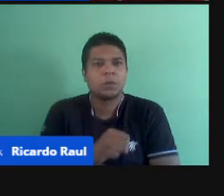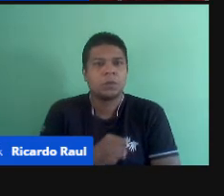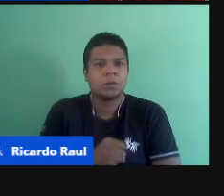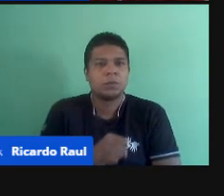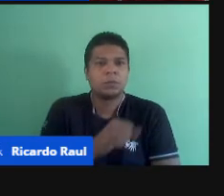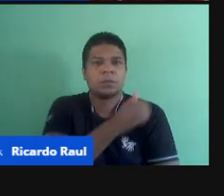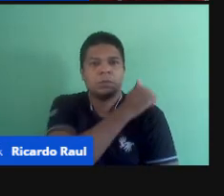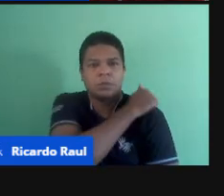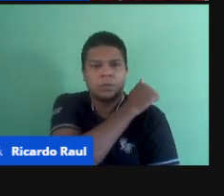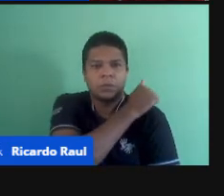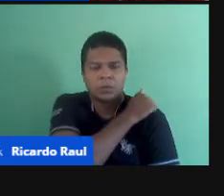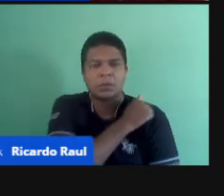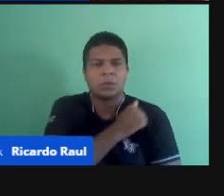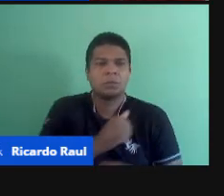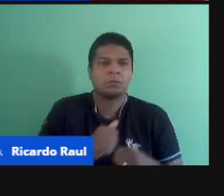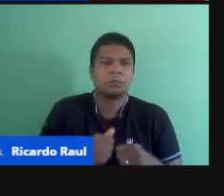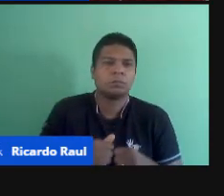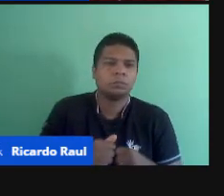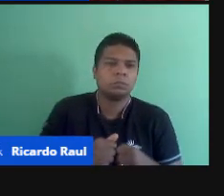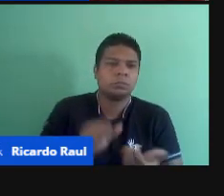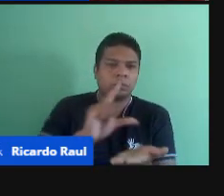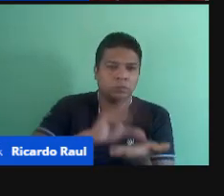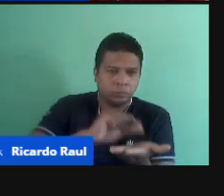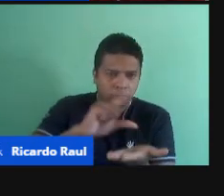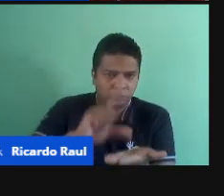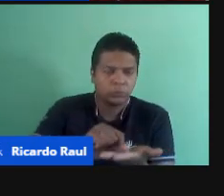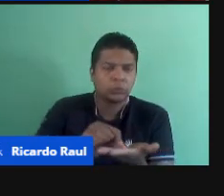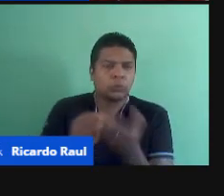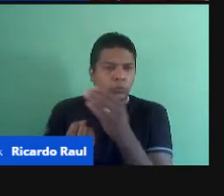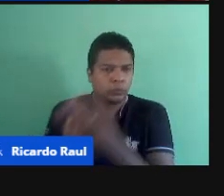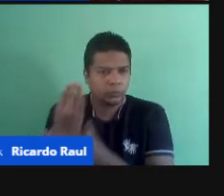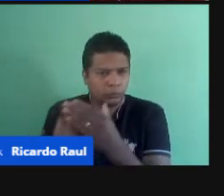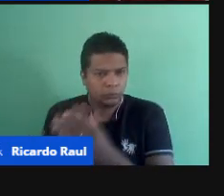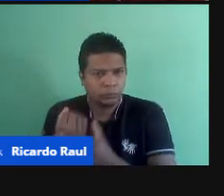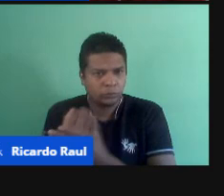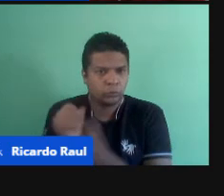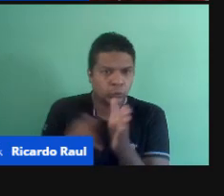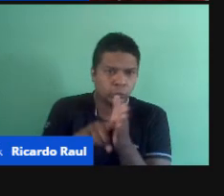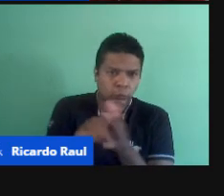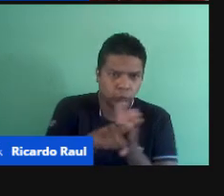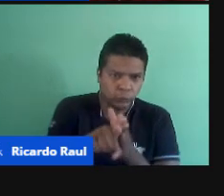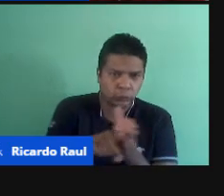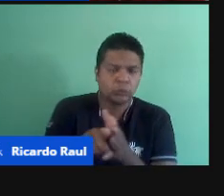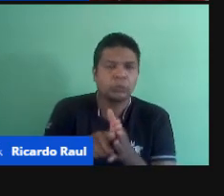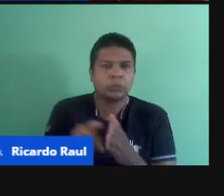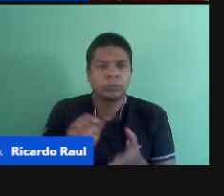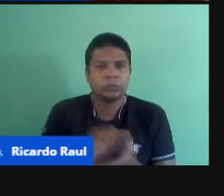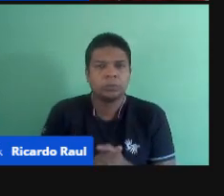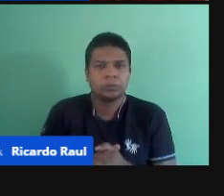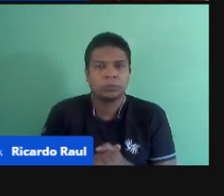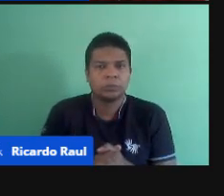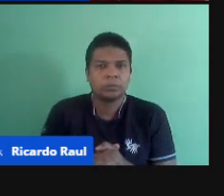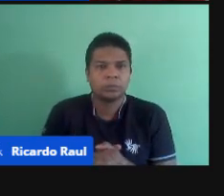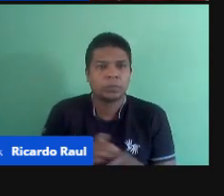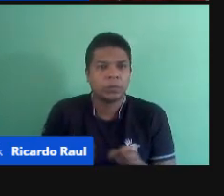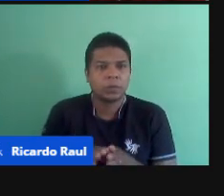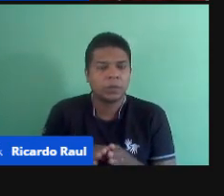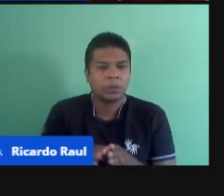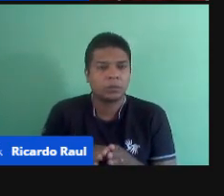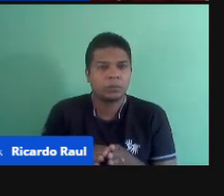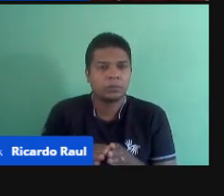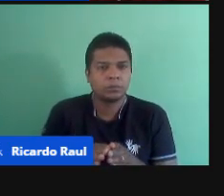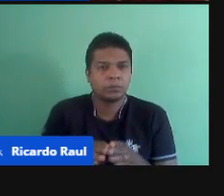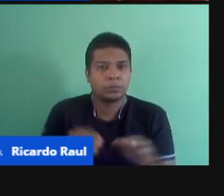científicos muito interessantes aí na nossa área, que também eu quero deixar um alerta aqui, né? Eu acho que a